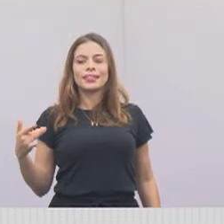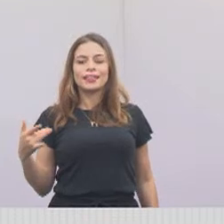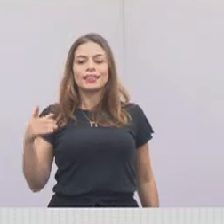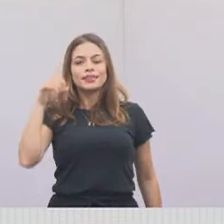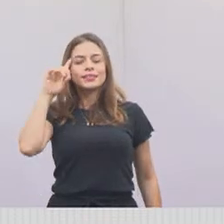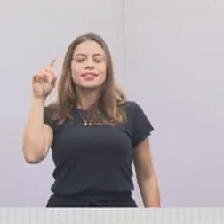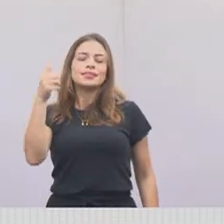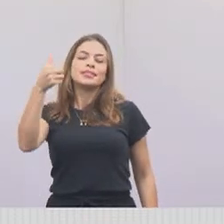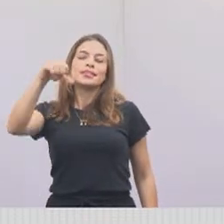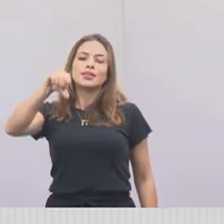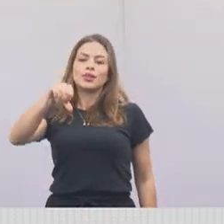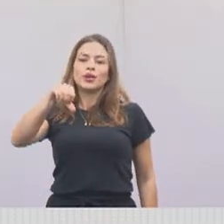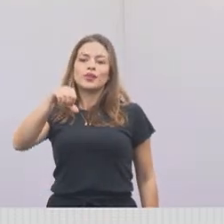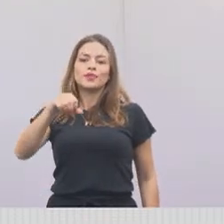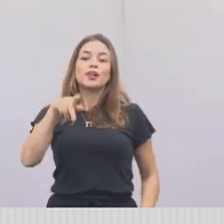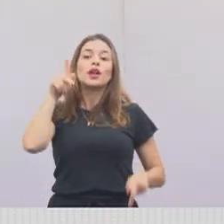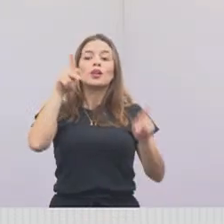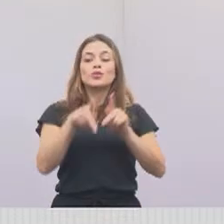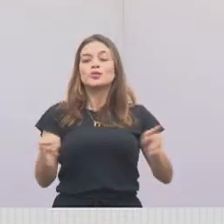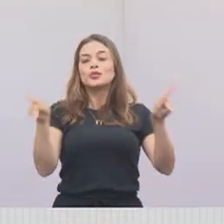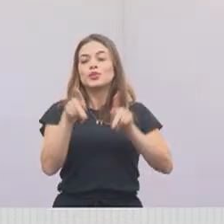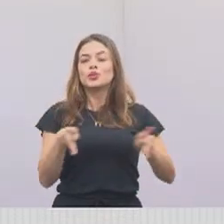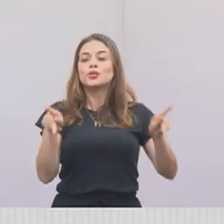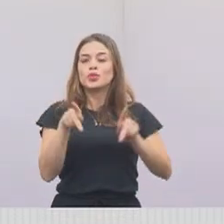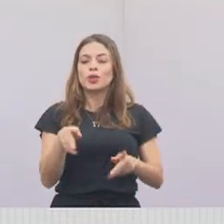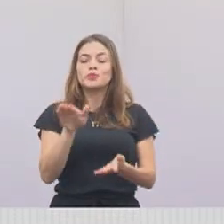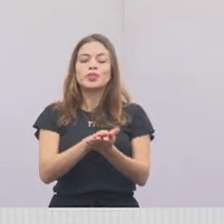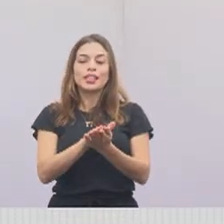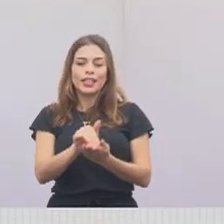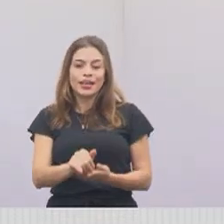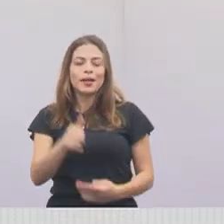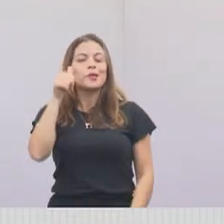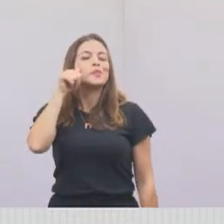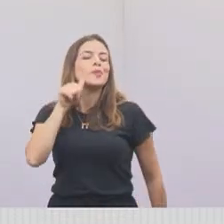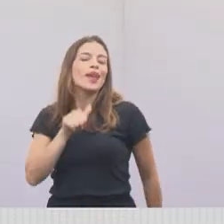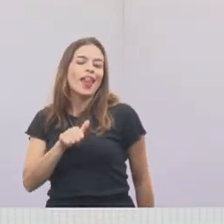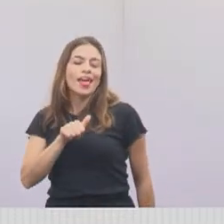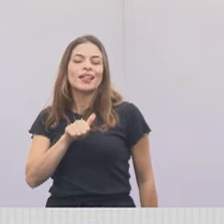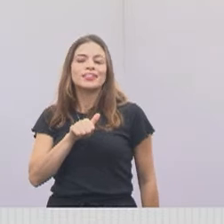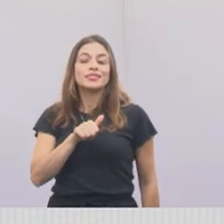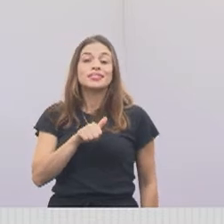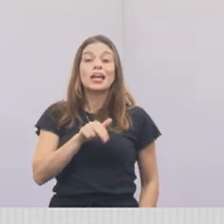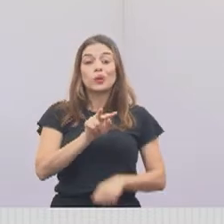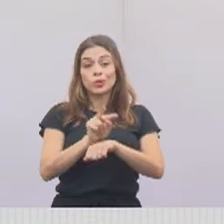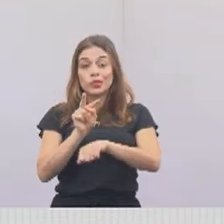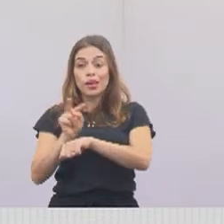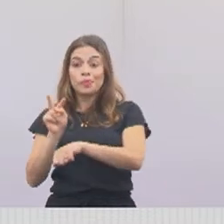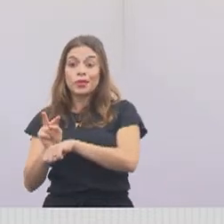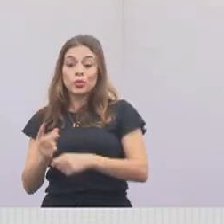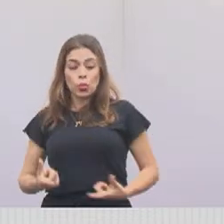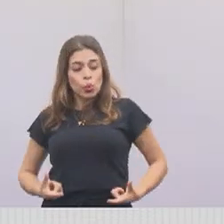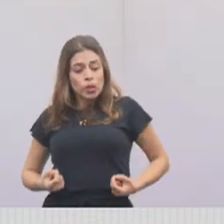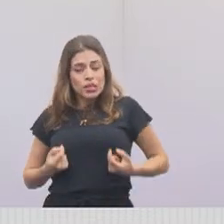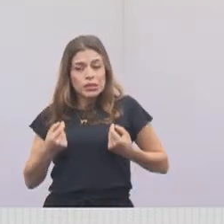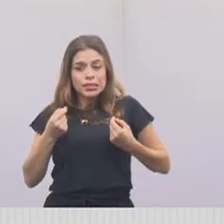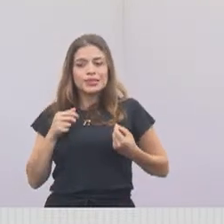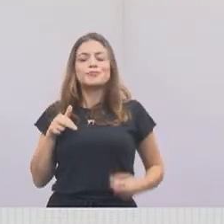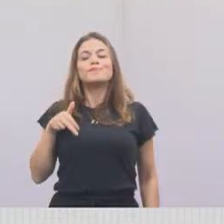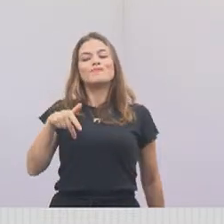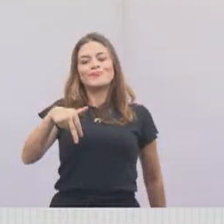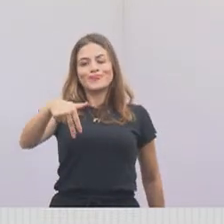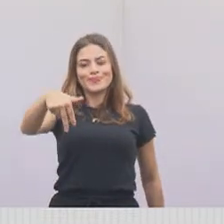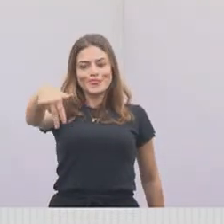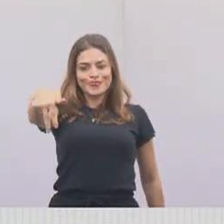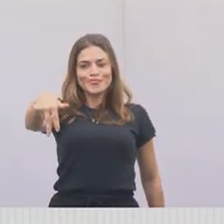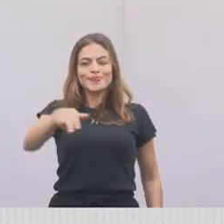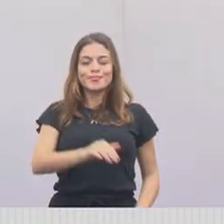Jacareí, onde mulheres em tratamento com câncer estarão desfilando. E no dia 28, a corrida e